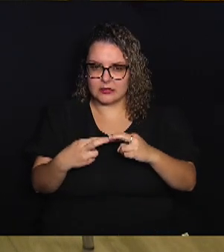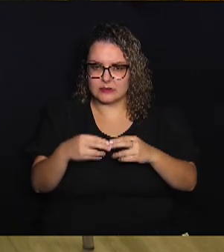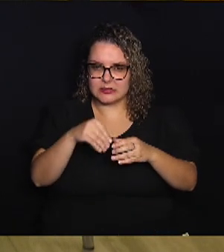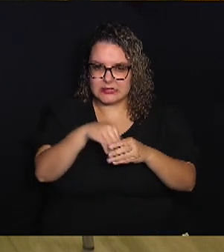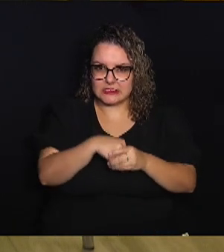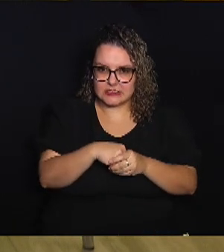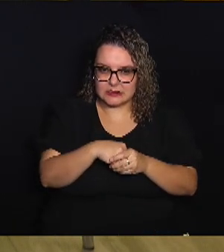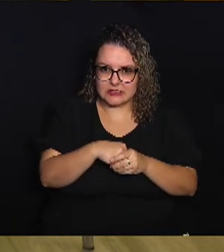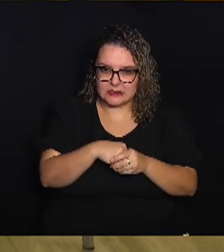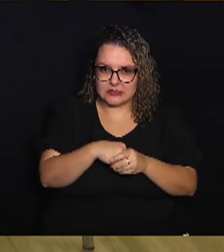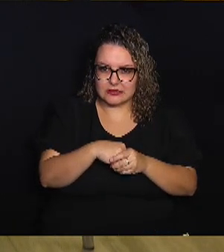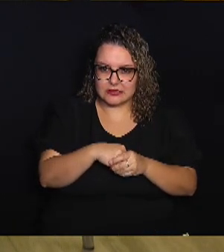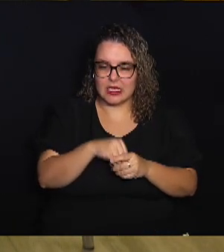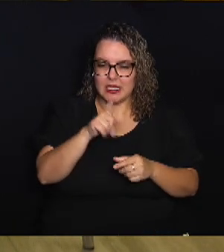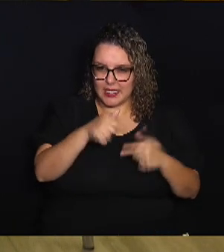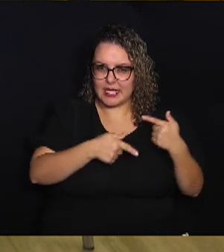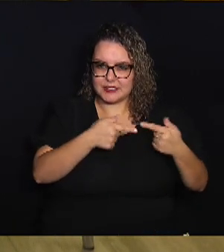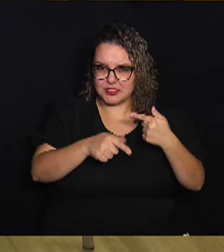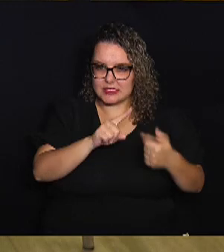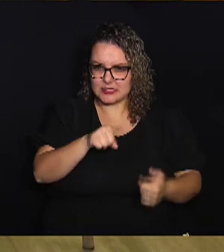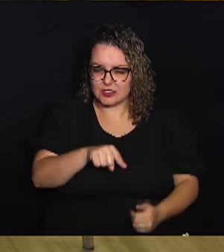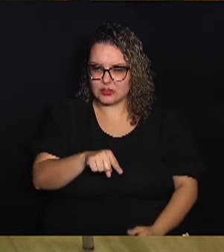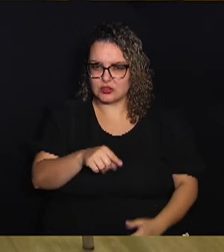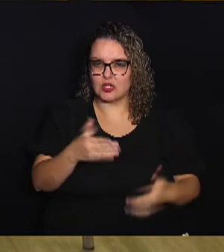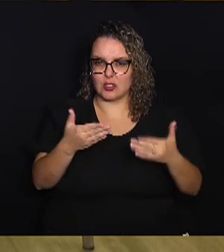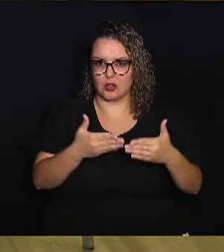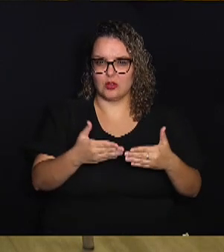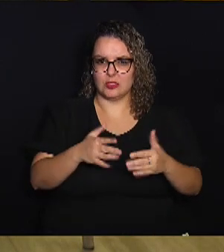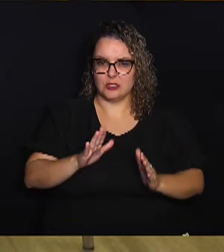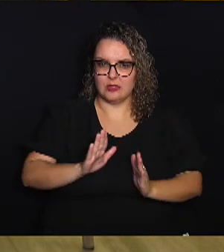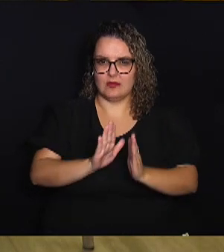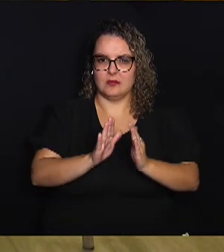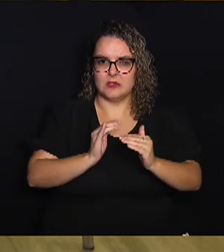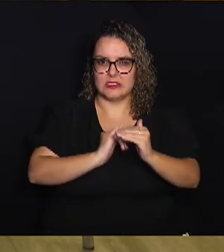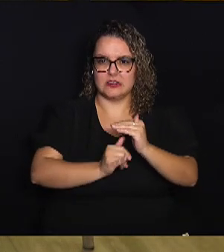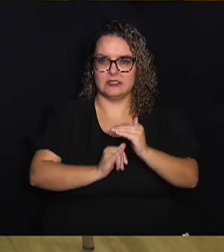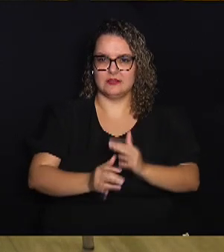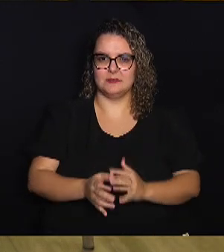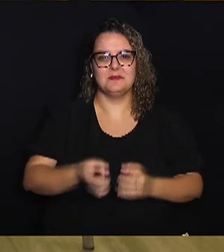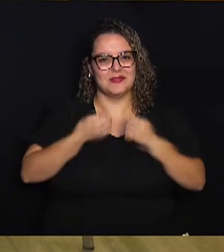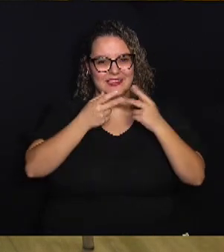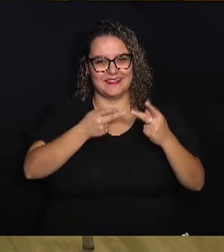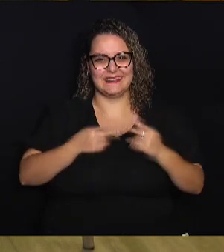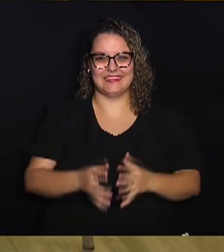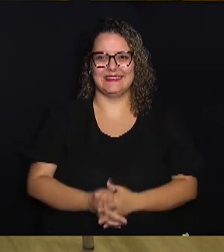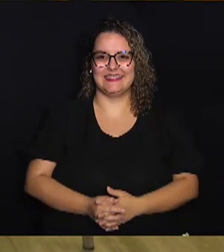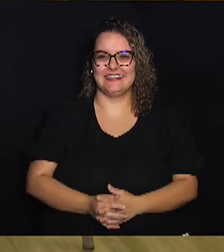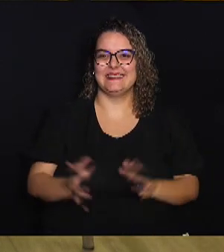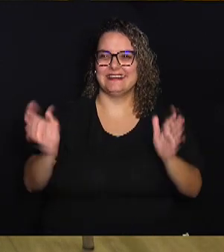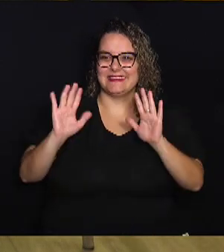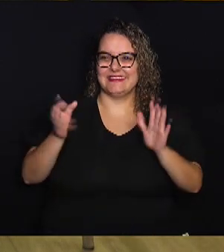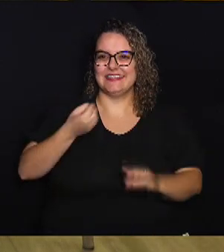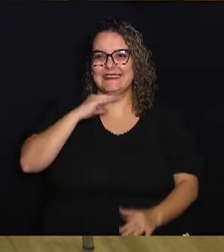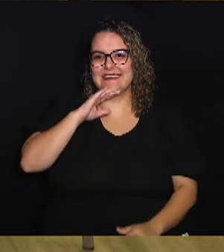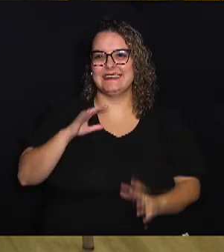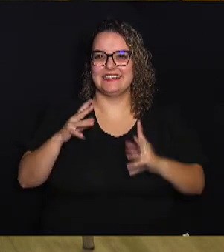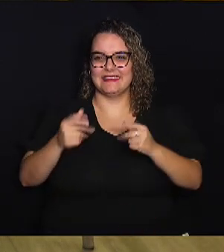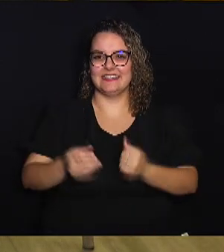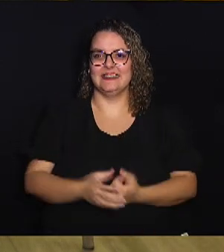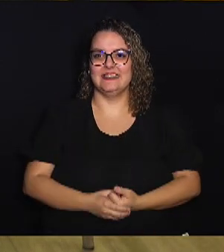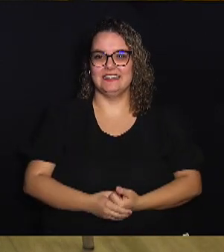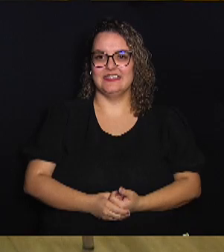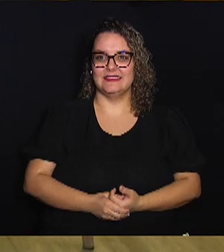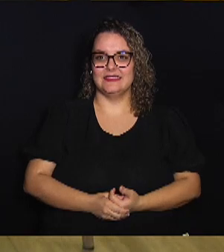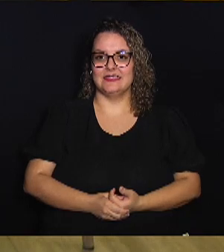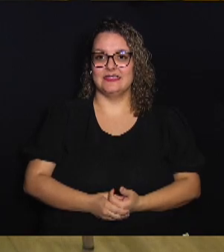consideração? É a geração Z que hoje está à frente das startups? Seja bem-vindo. Olá, boa tarde a todos.